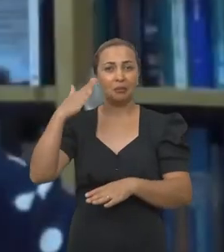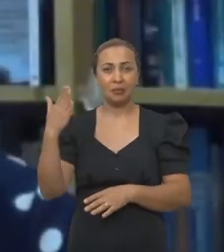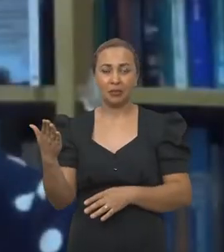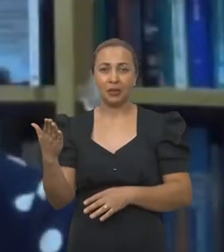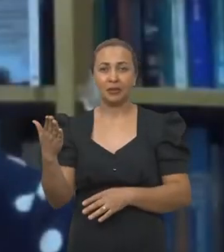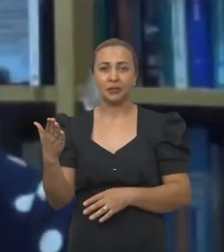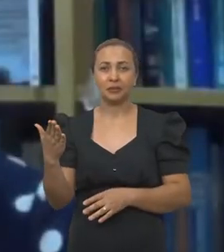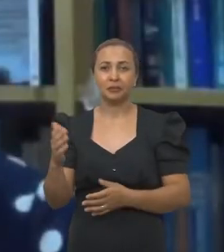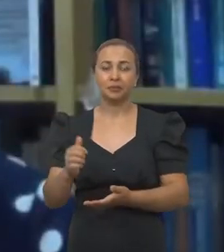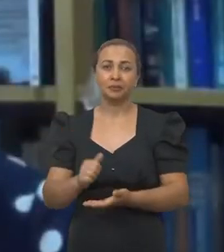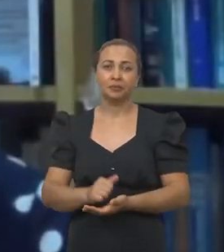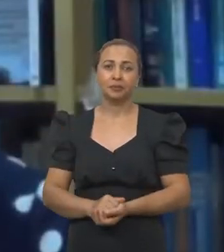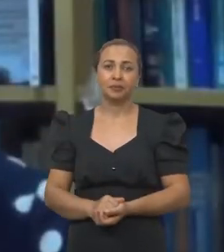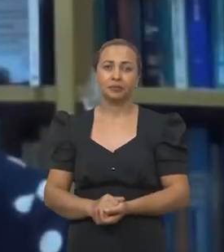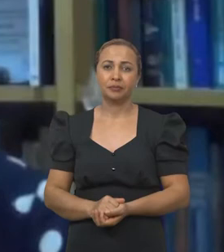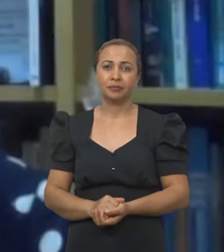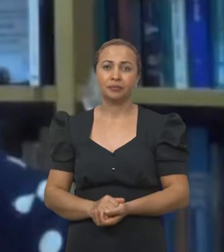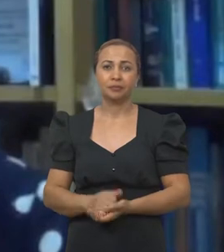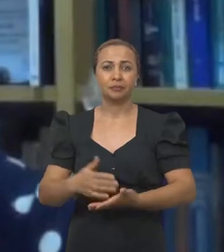Márcio